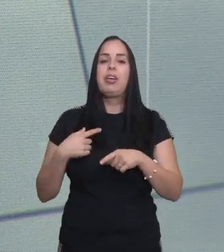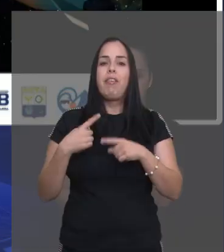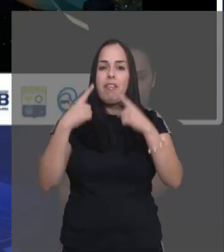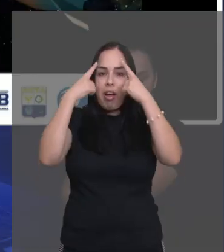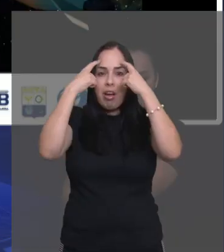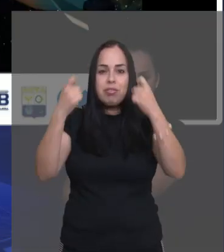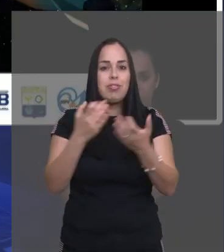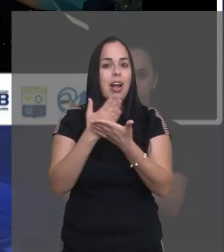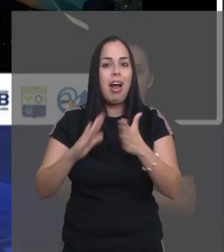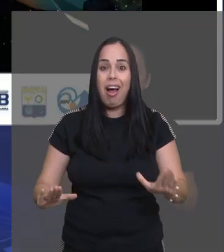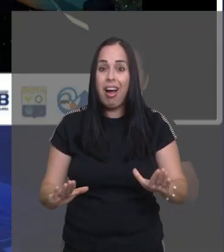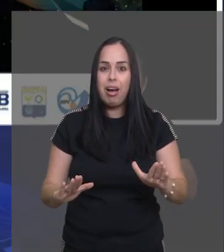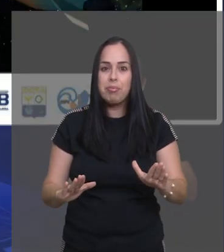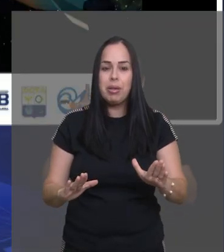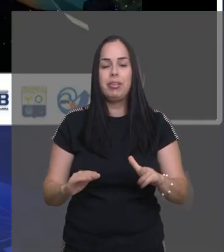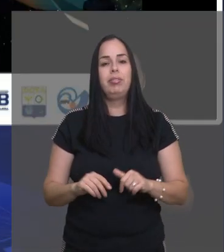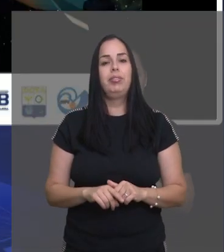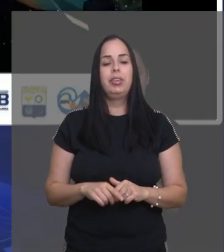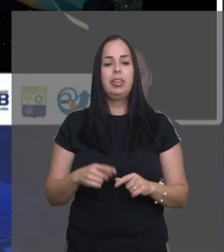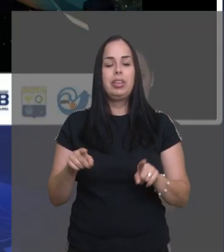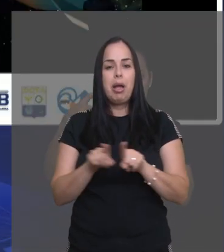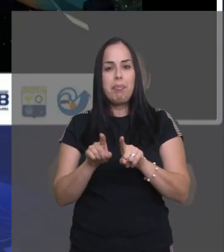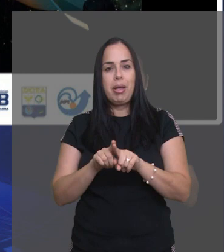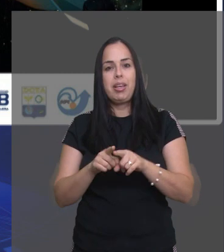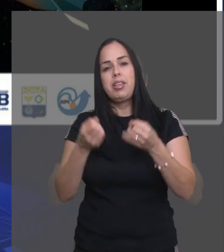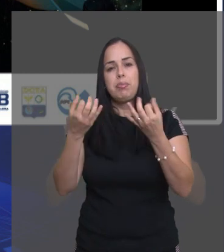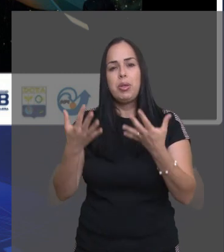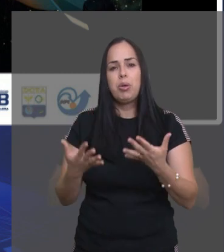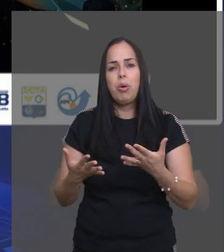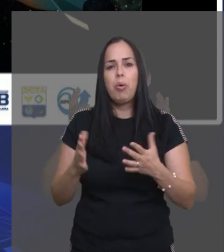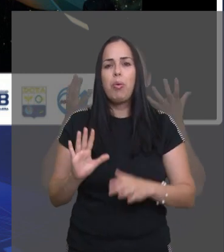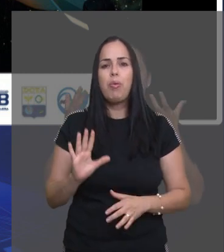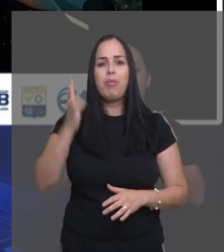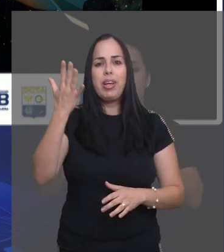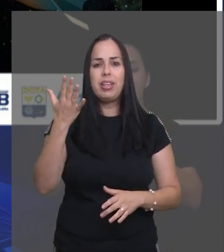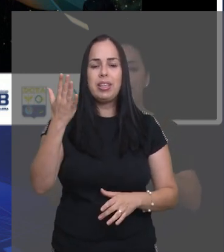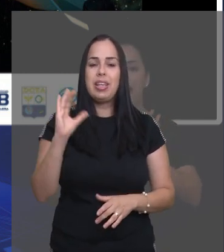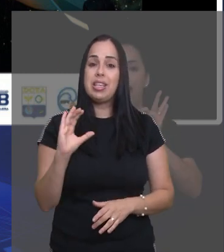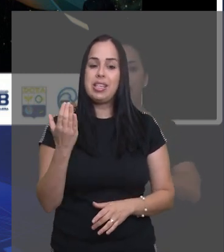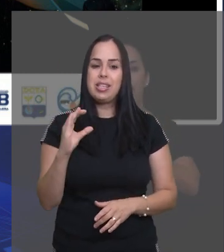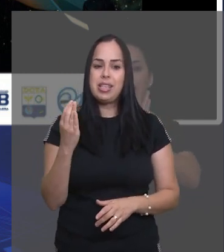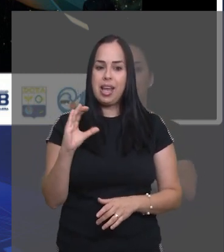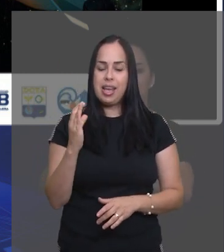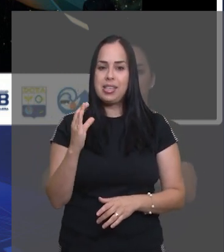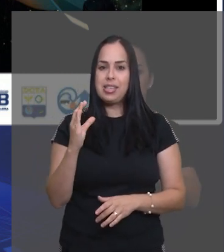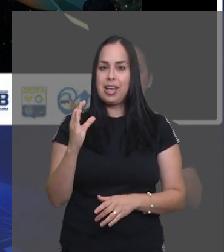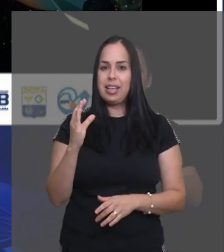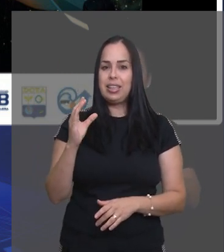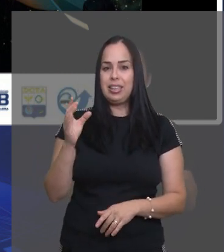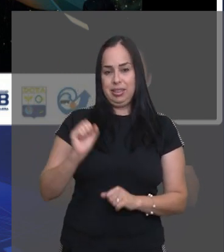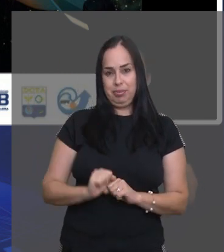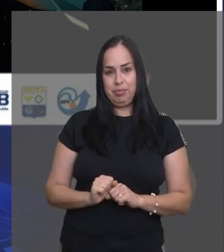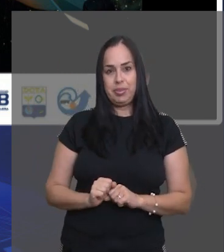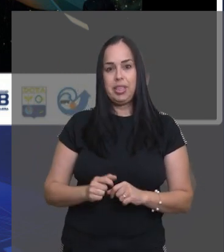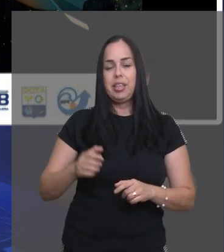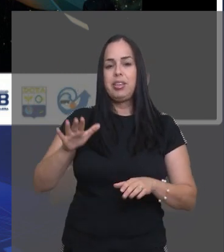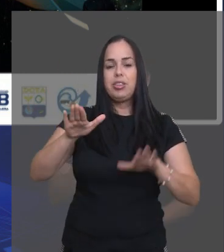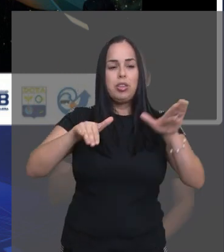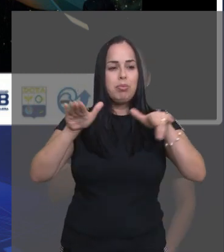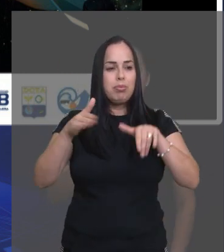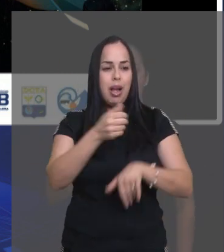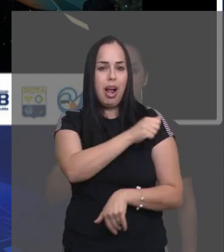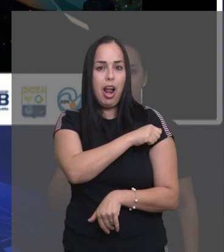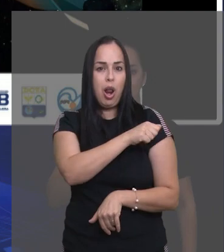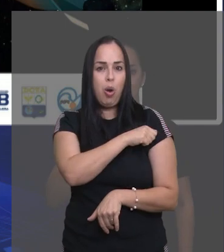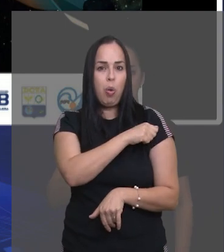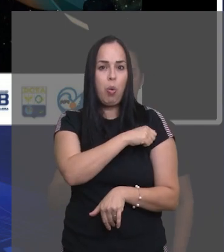mulheres. Petit também comentou sobre o evento Science Days, que reúne estudantes e especialistas para debater assuntos